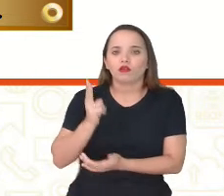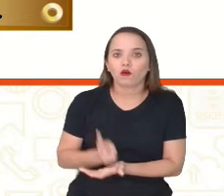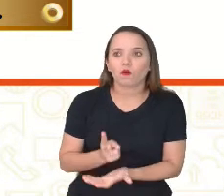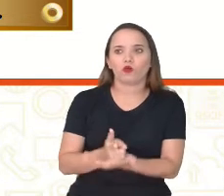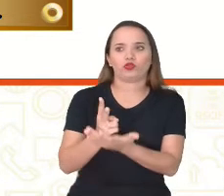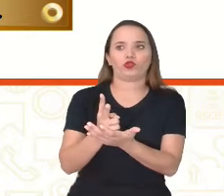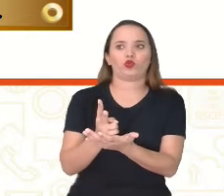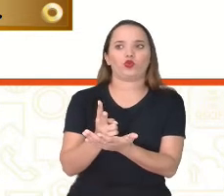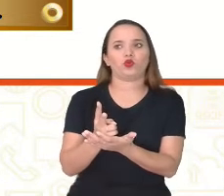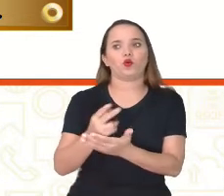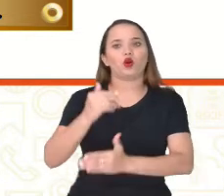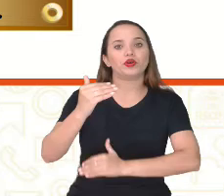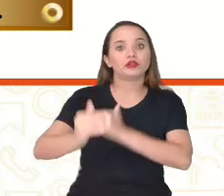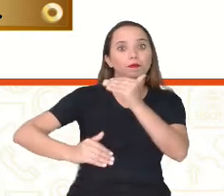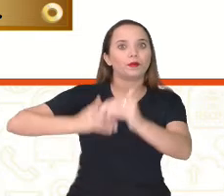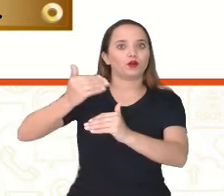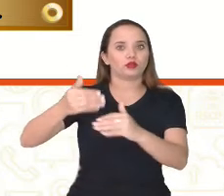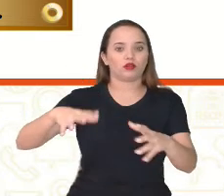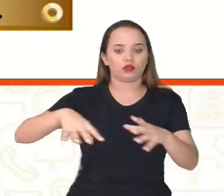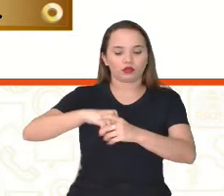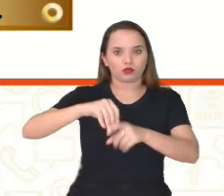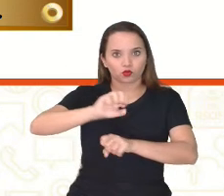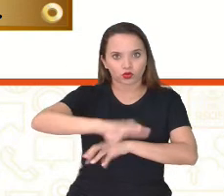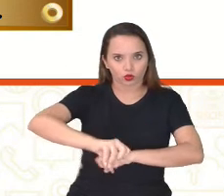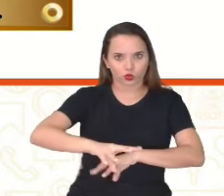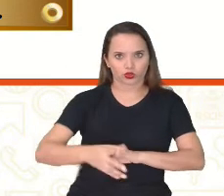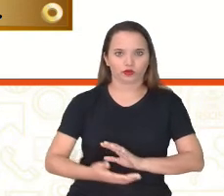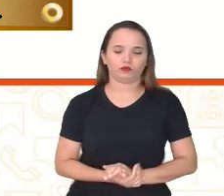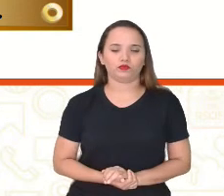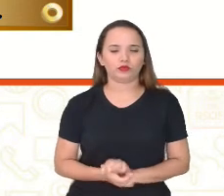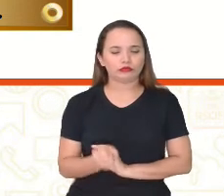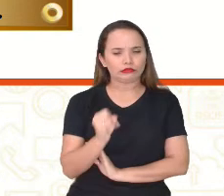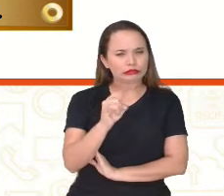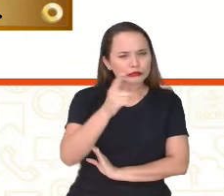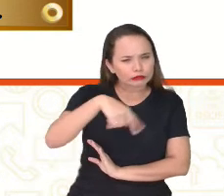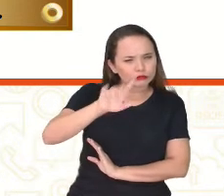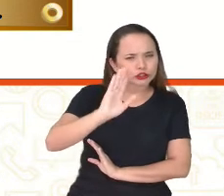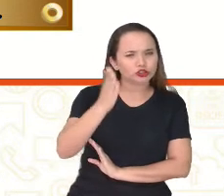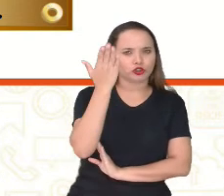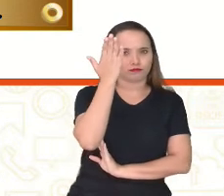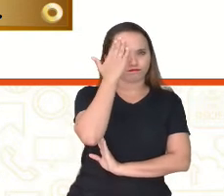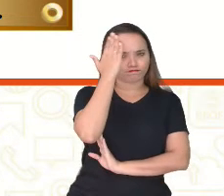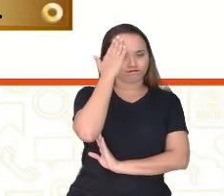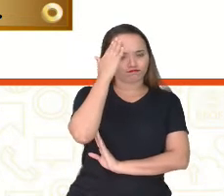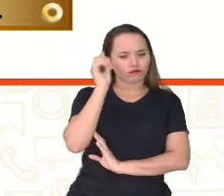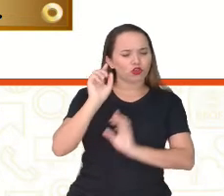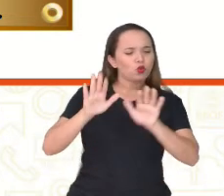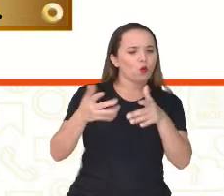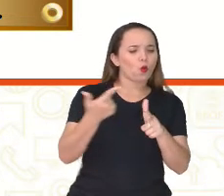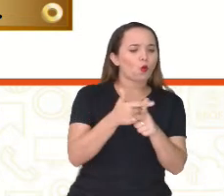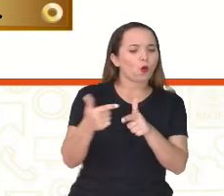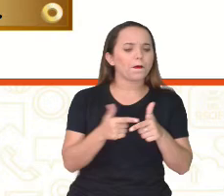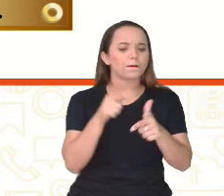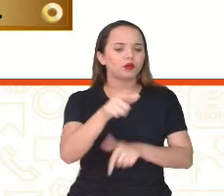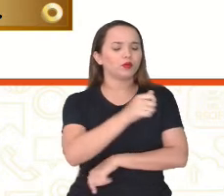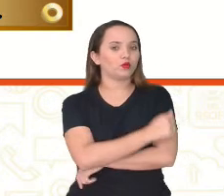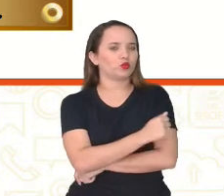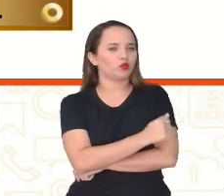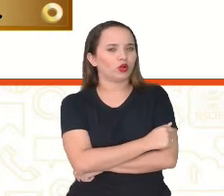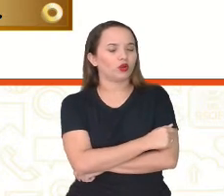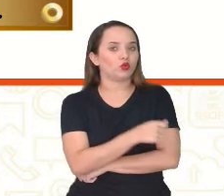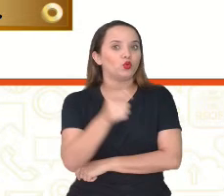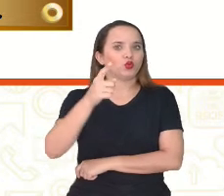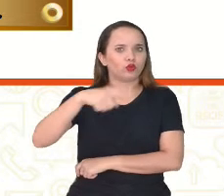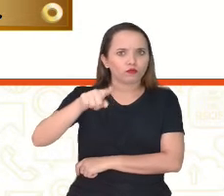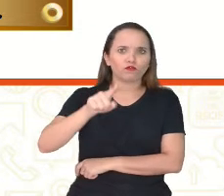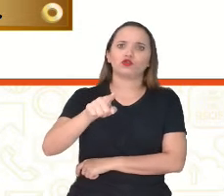continuidade do processo educativo, porque se você já identificou o problema, você já identificou o que é que esse estudante